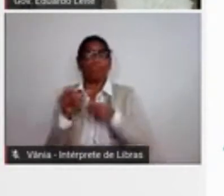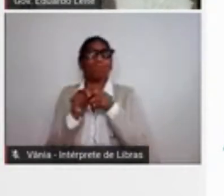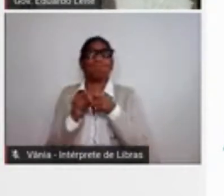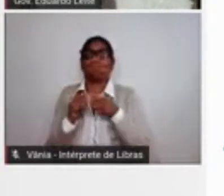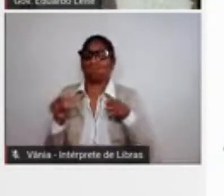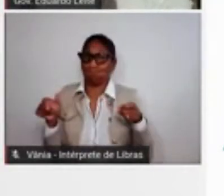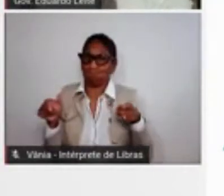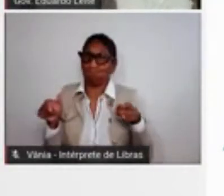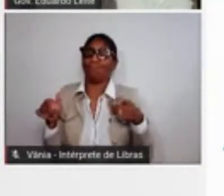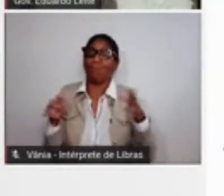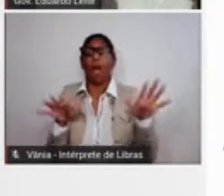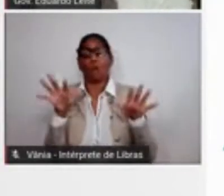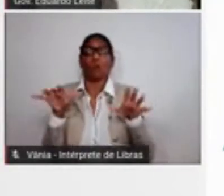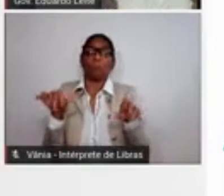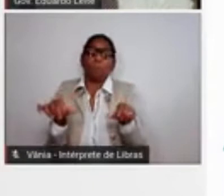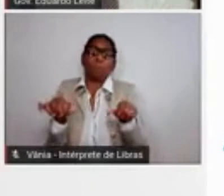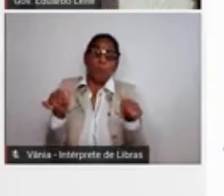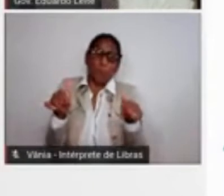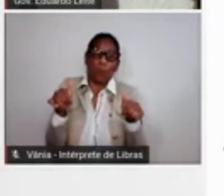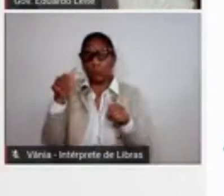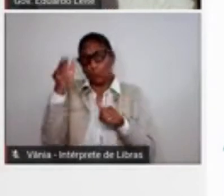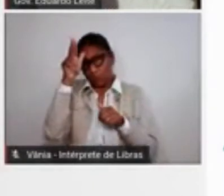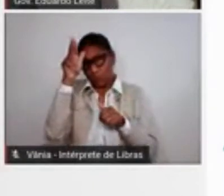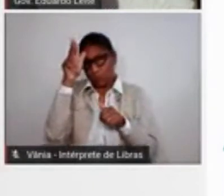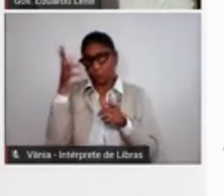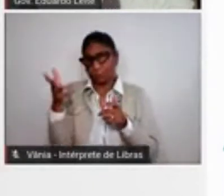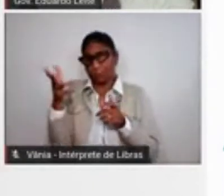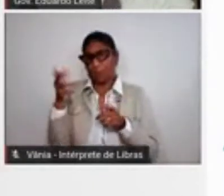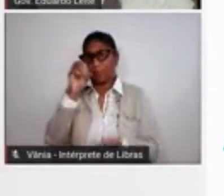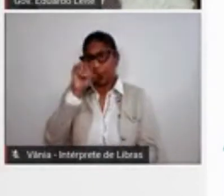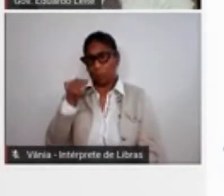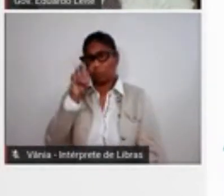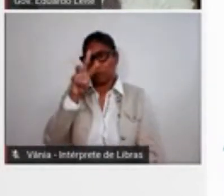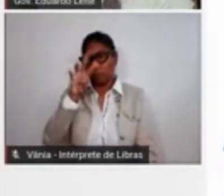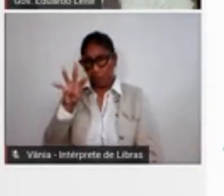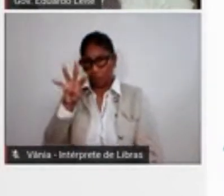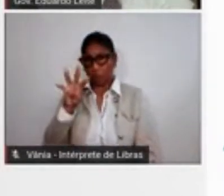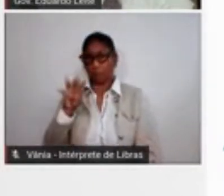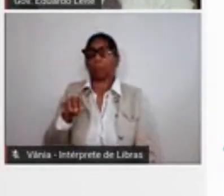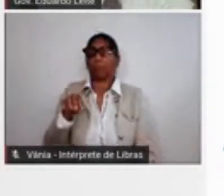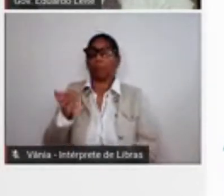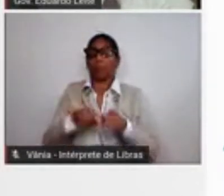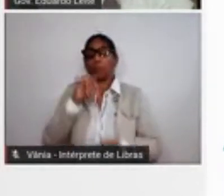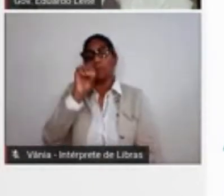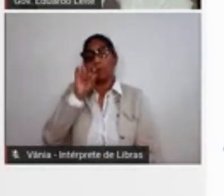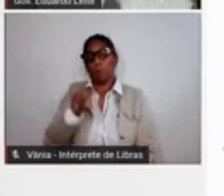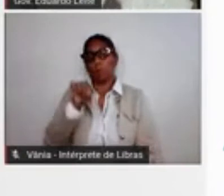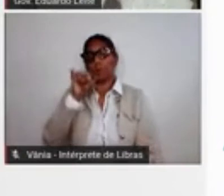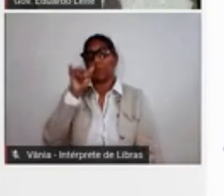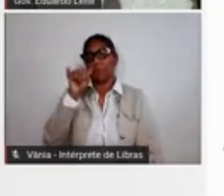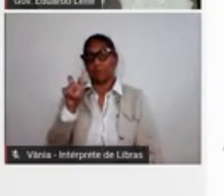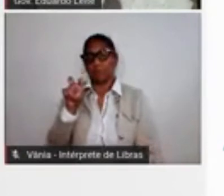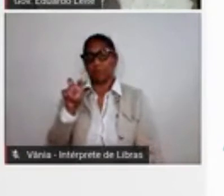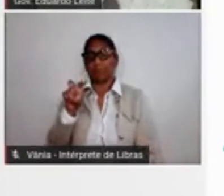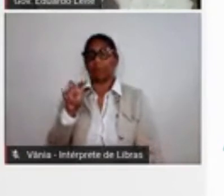dados melhores da região de Novo Hamburgo, de 0,34 para 0,25, as internações, aliás, os casos ativos